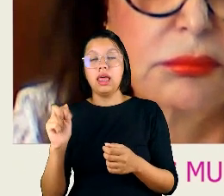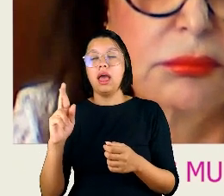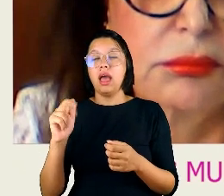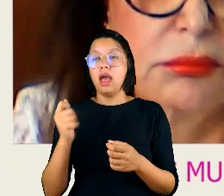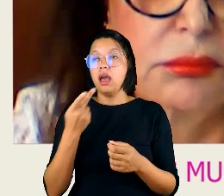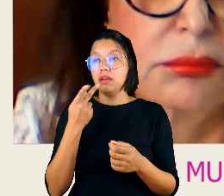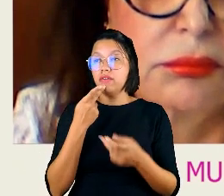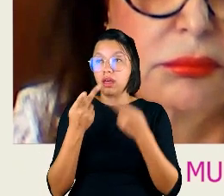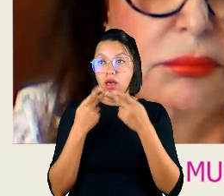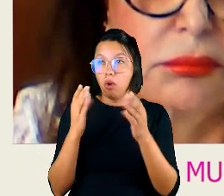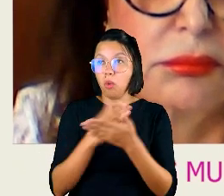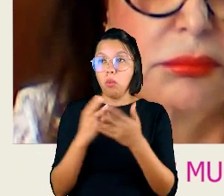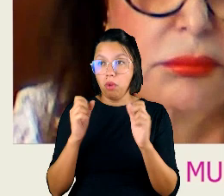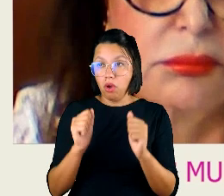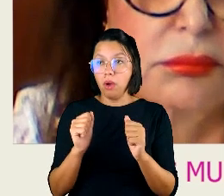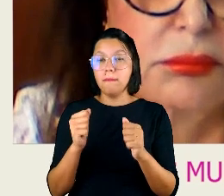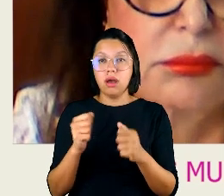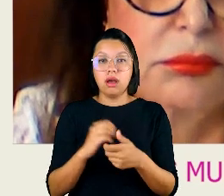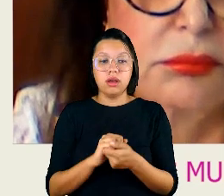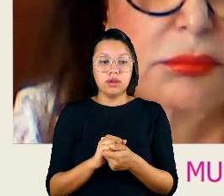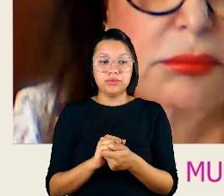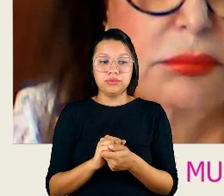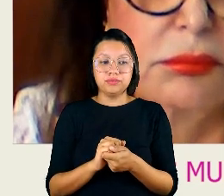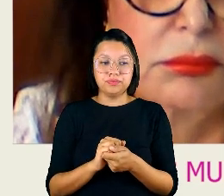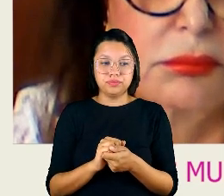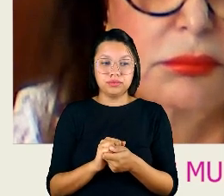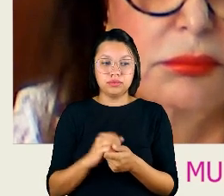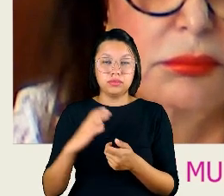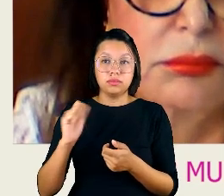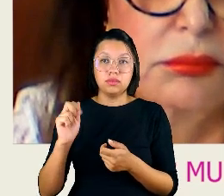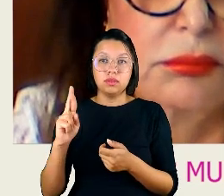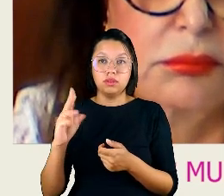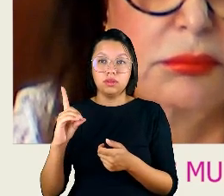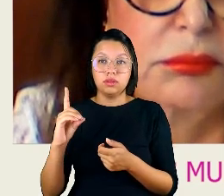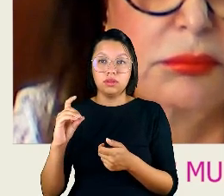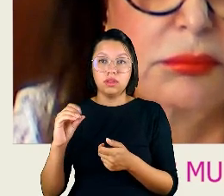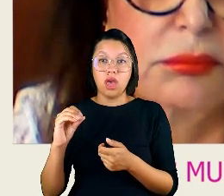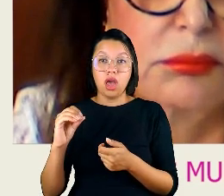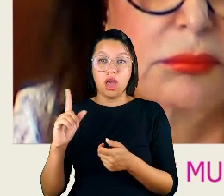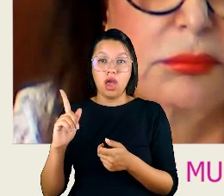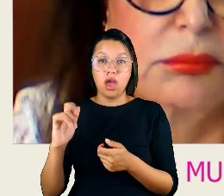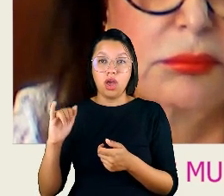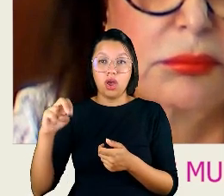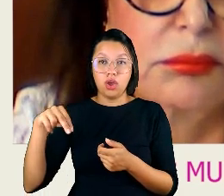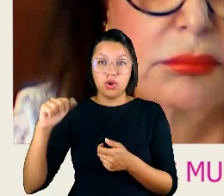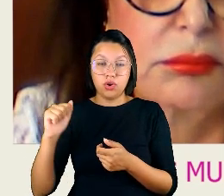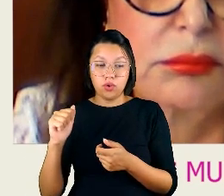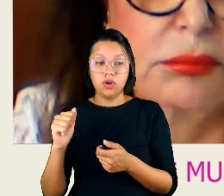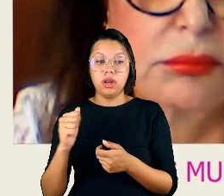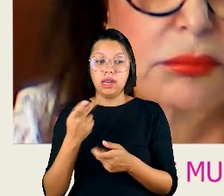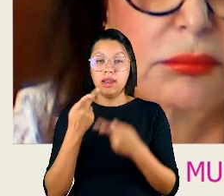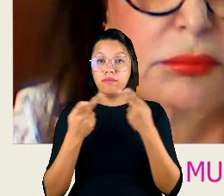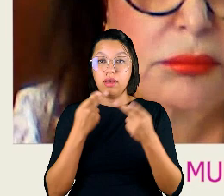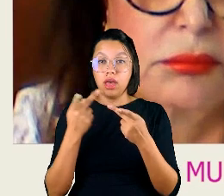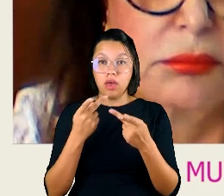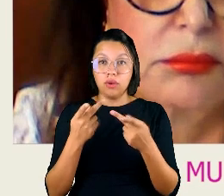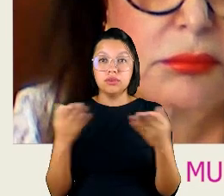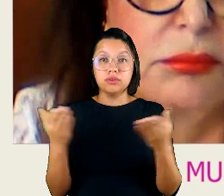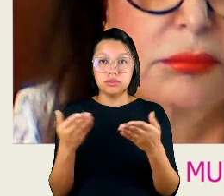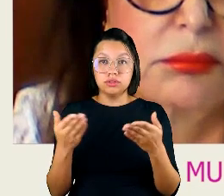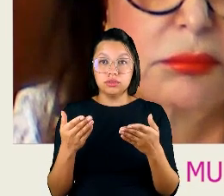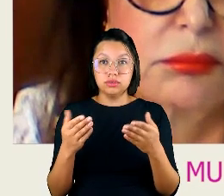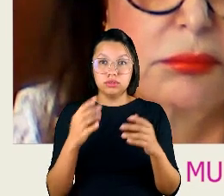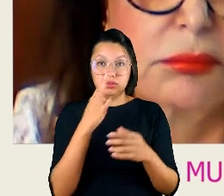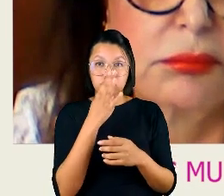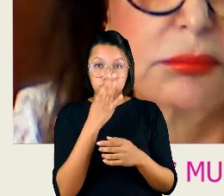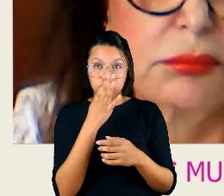Jardim Pérez, ela faz um comentário que dialoga diretamente com o que nós estamos falando. Ela estava, nesse exato momento, assistindo a palestra, mas